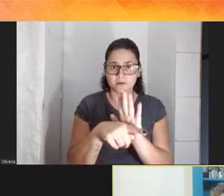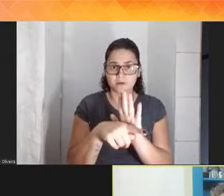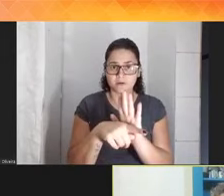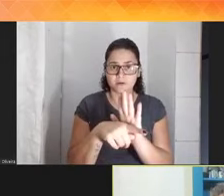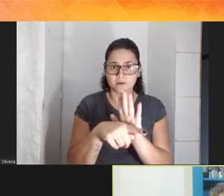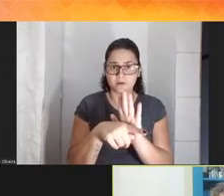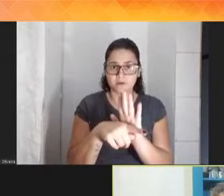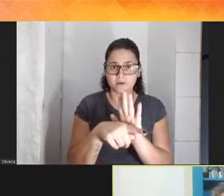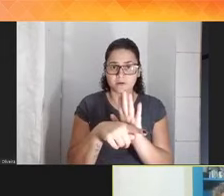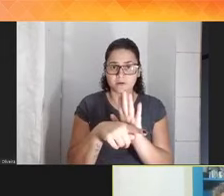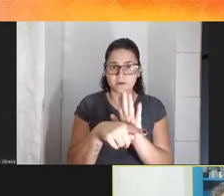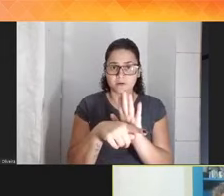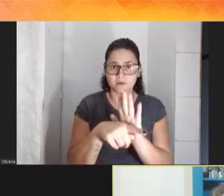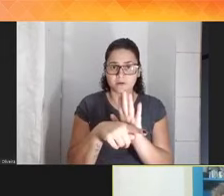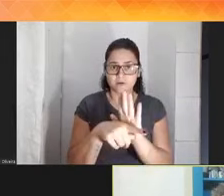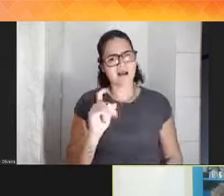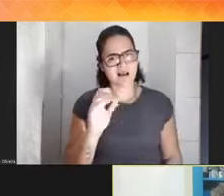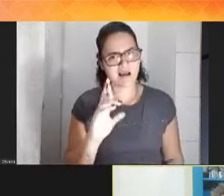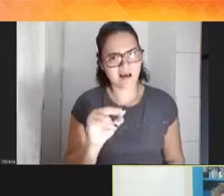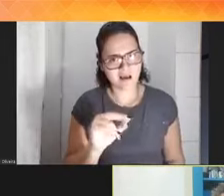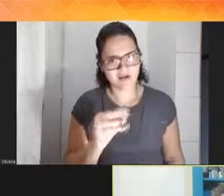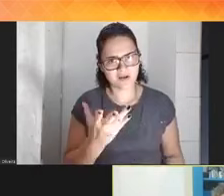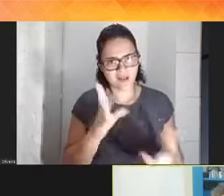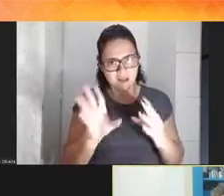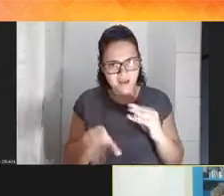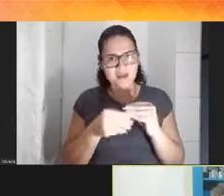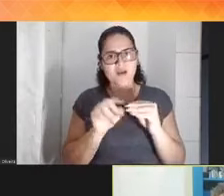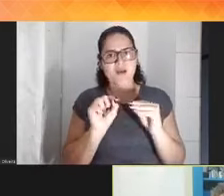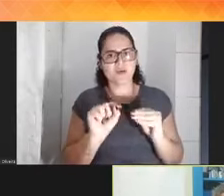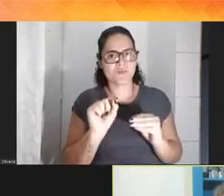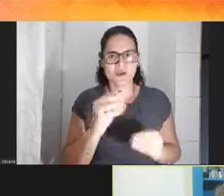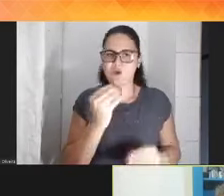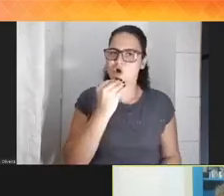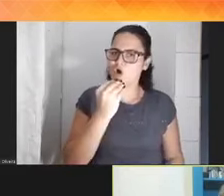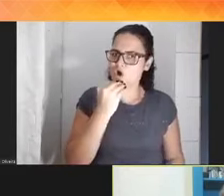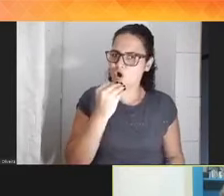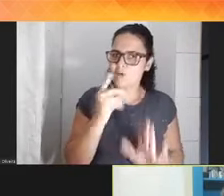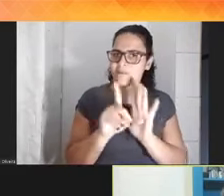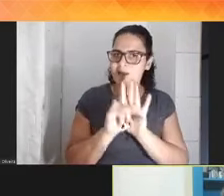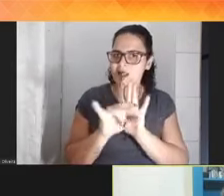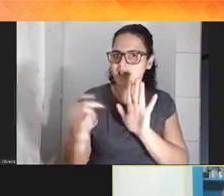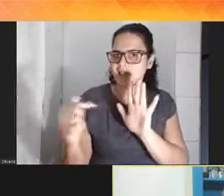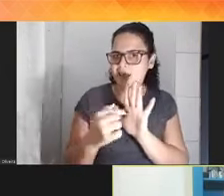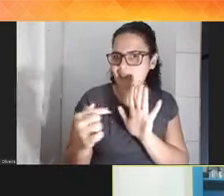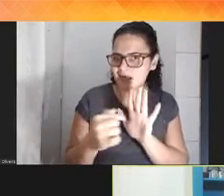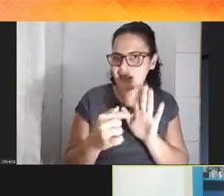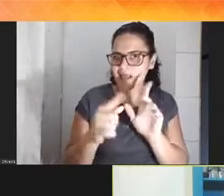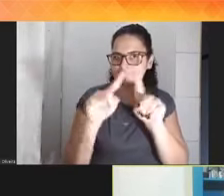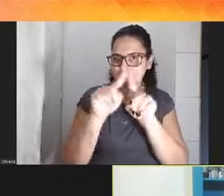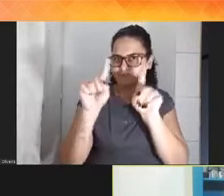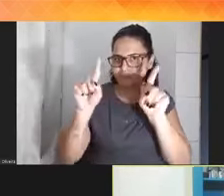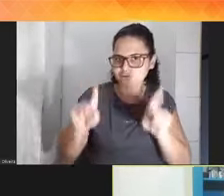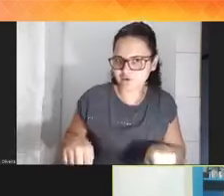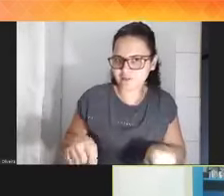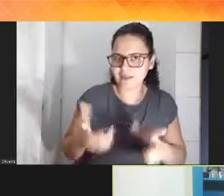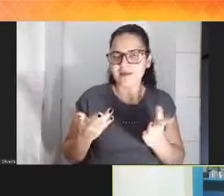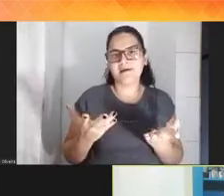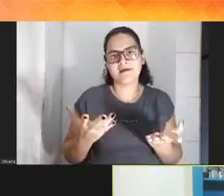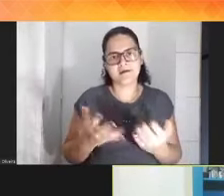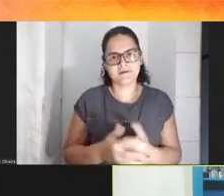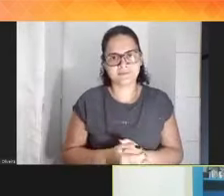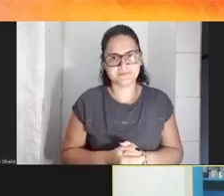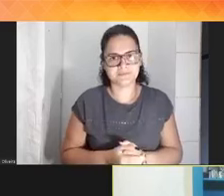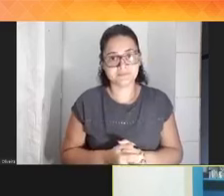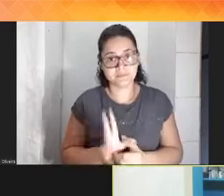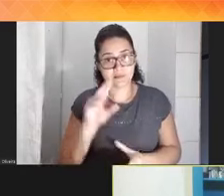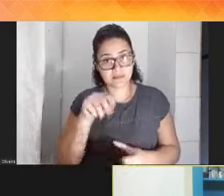que é preciso incluir na lógica da lei, a questão dos funcionários, né, dentro da